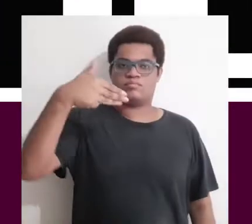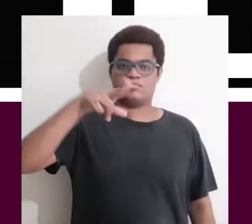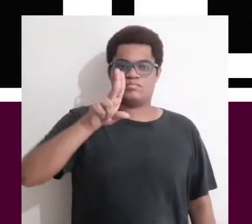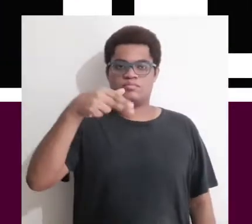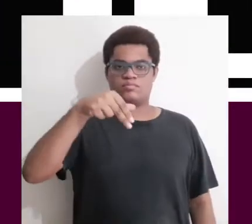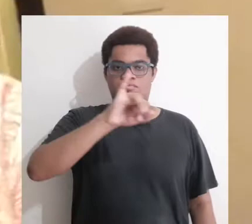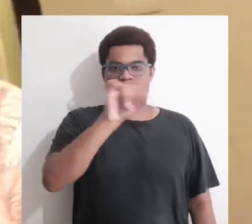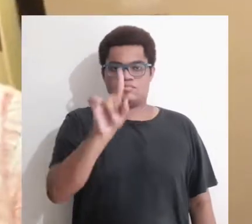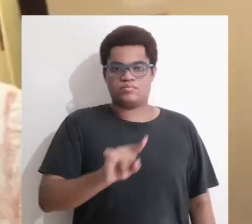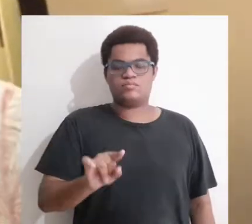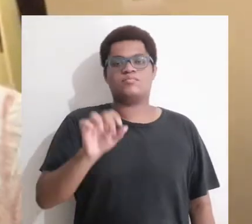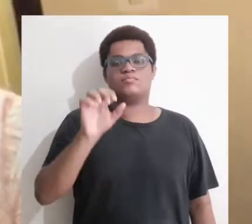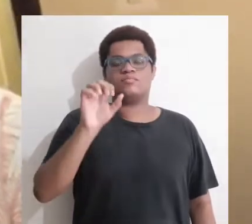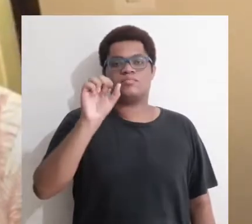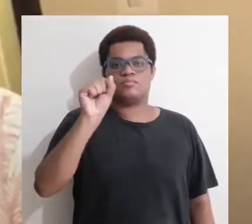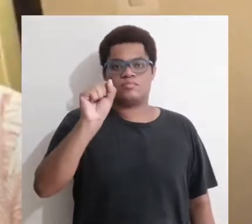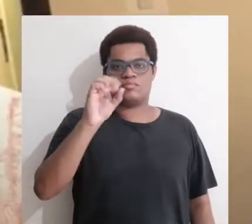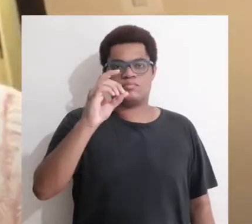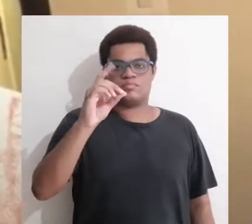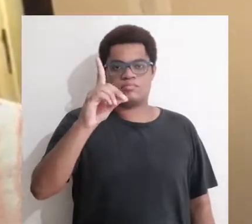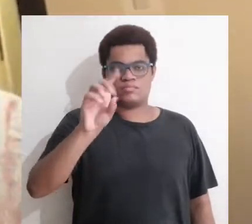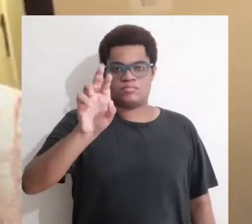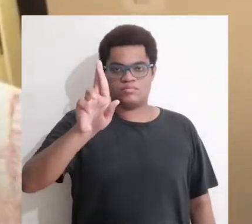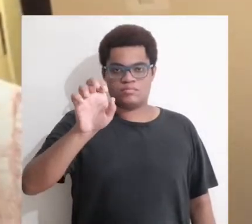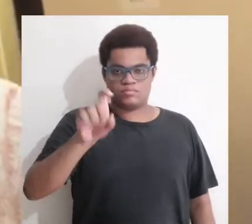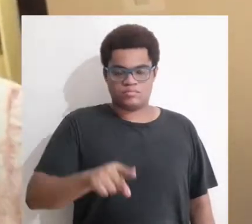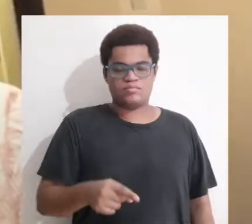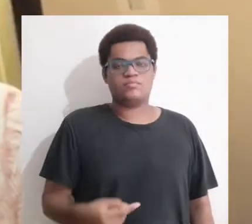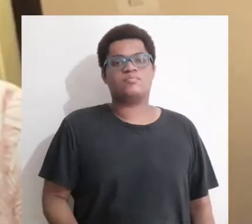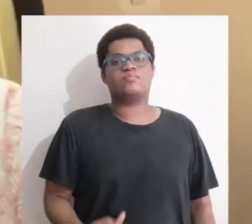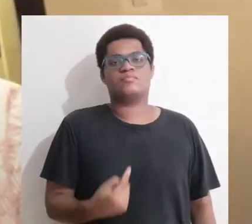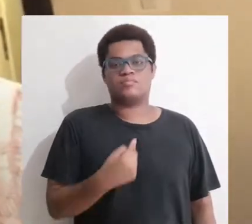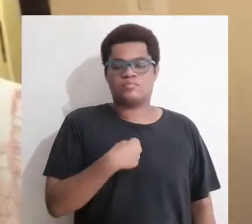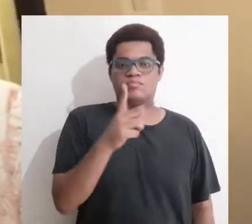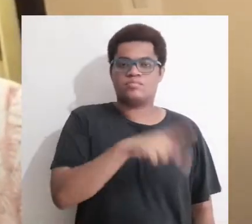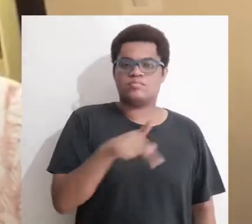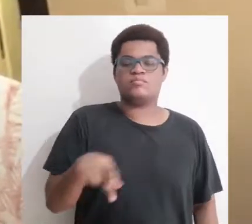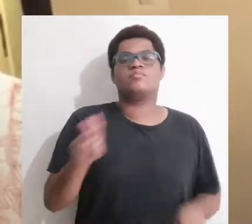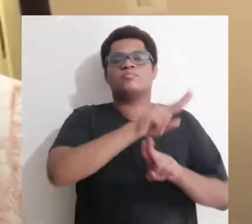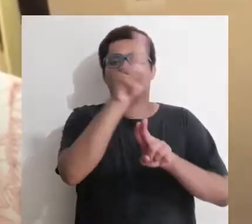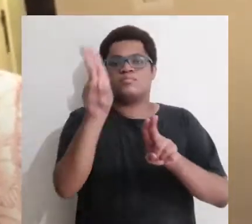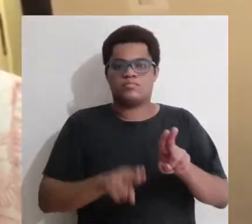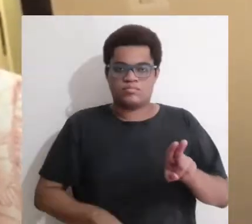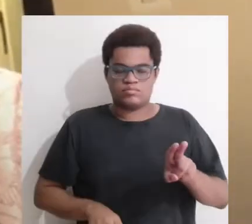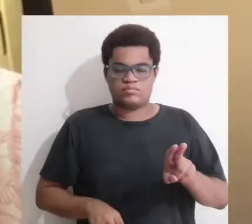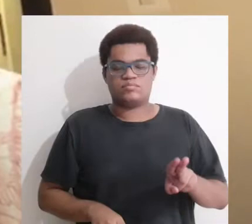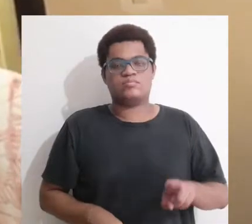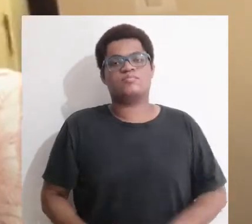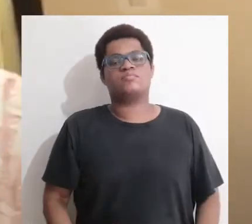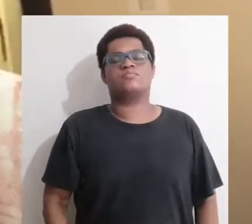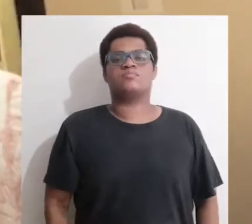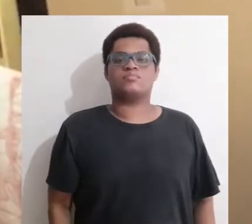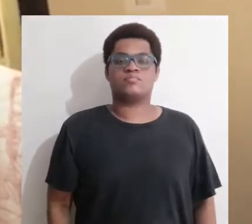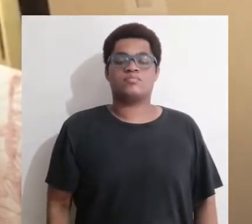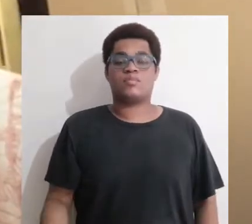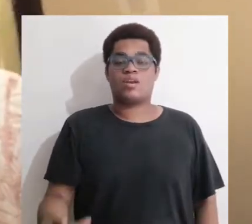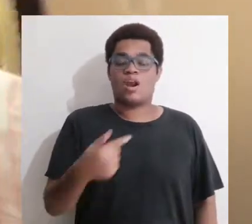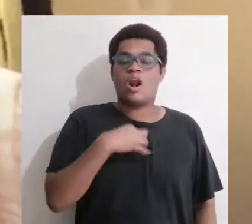Meu nome é Muniz Sodré, eu sou professor da UFRJ. Eu acho que a